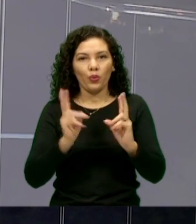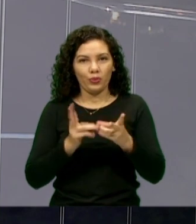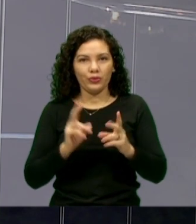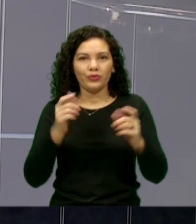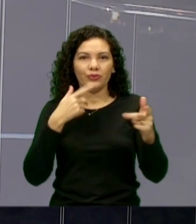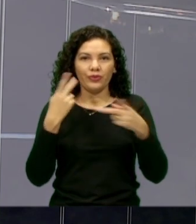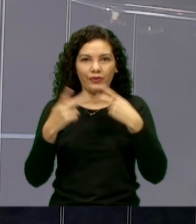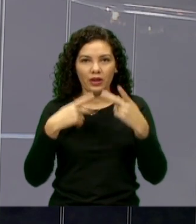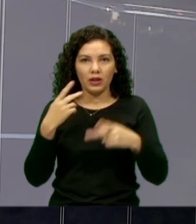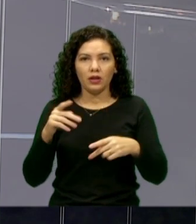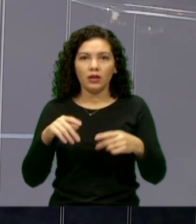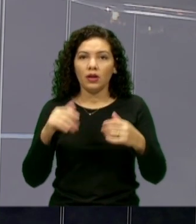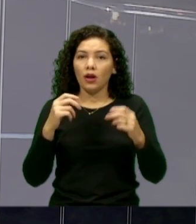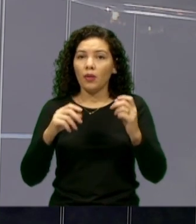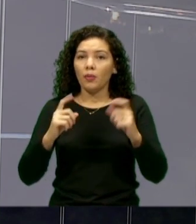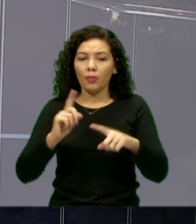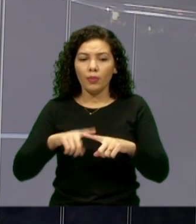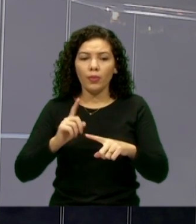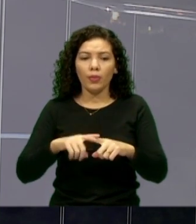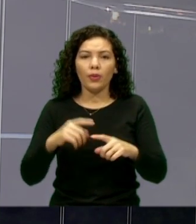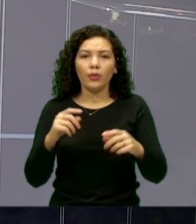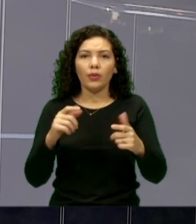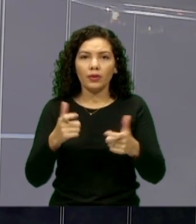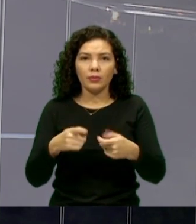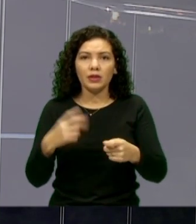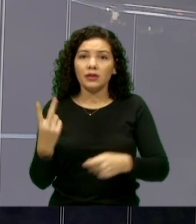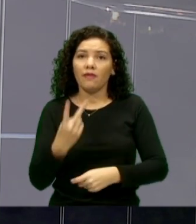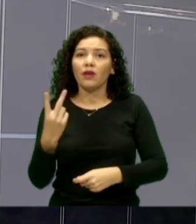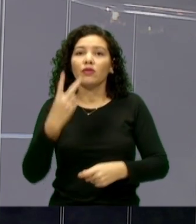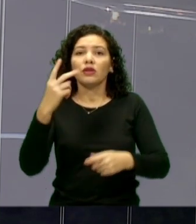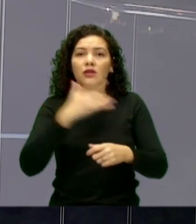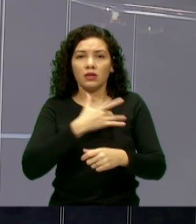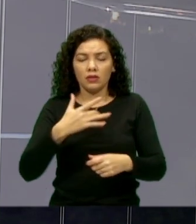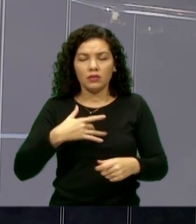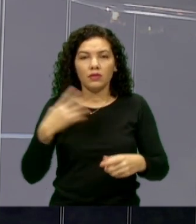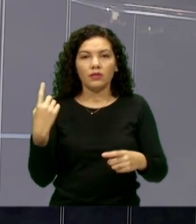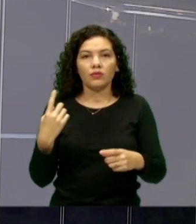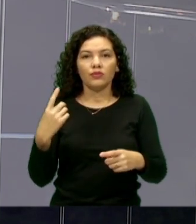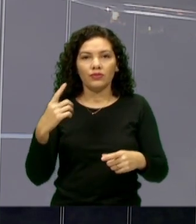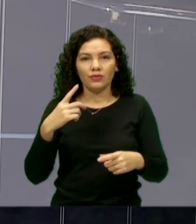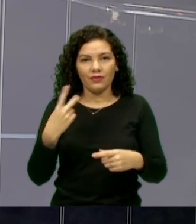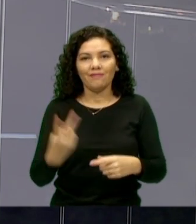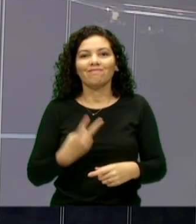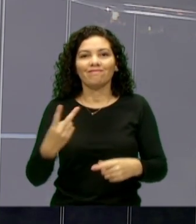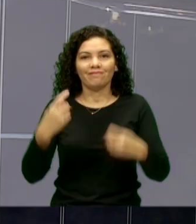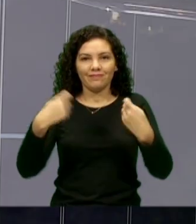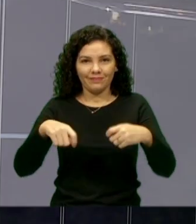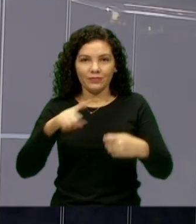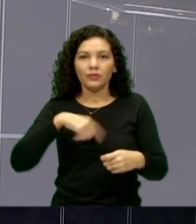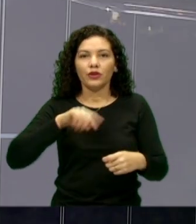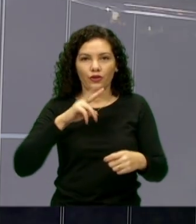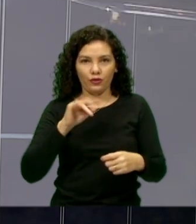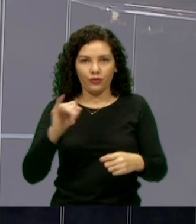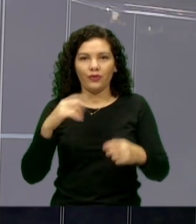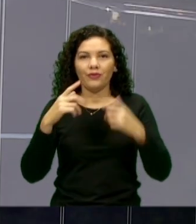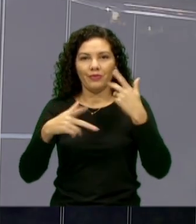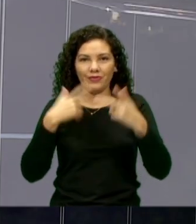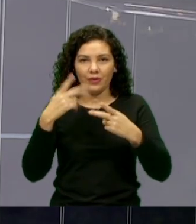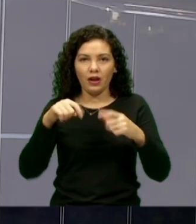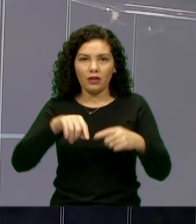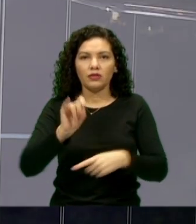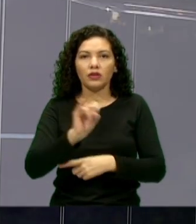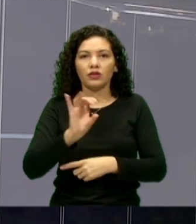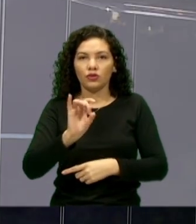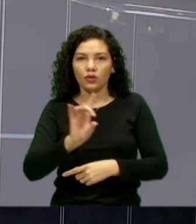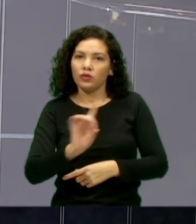importante não precarizar a saúde, que a saúde seja cada vez mais valorizada, não só no nosso